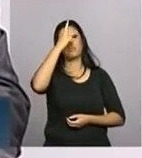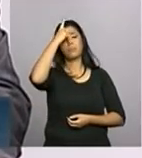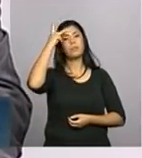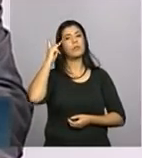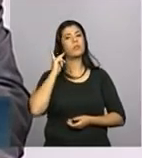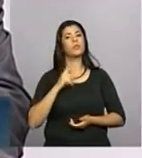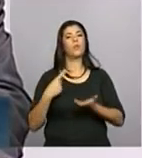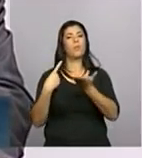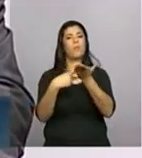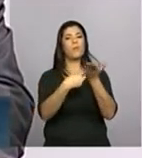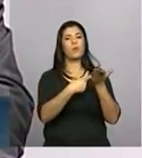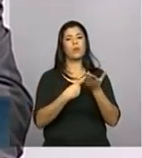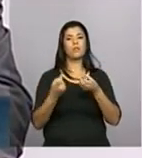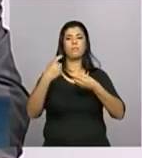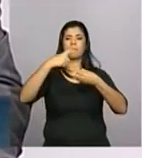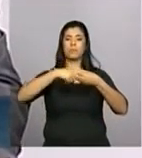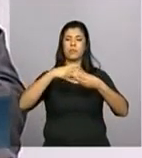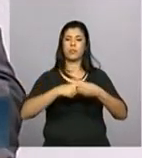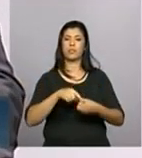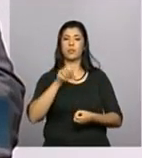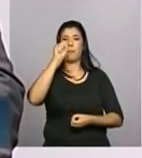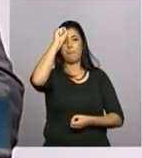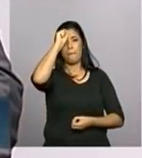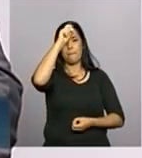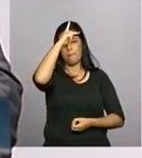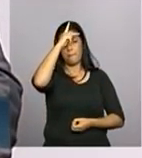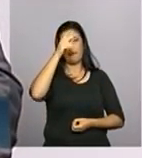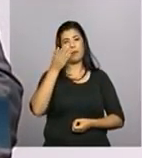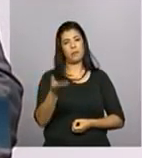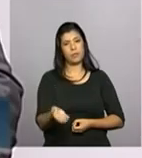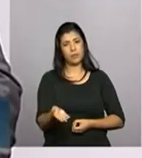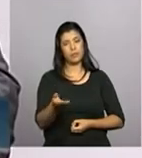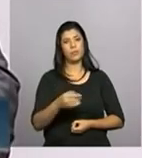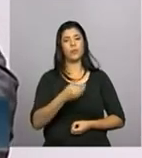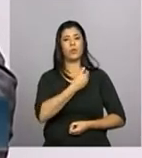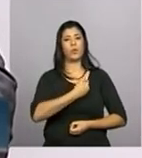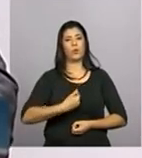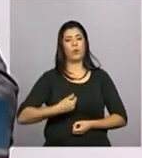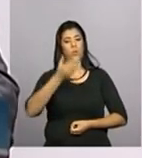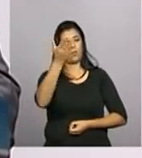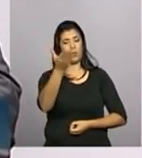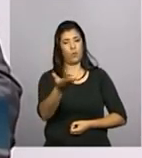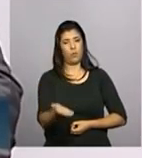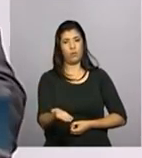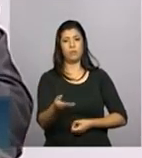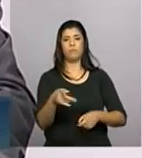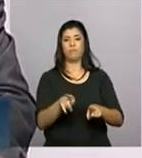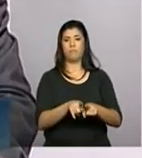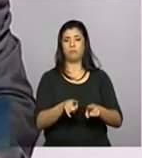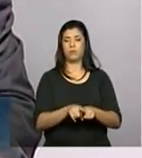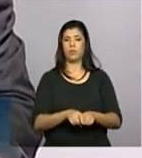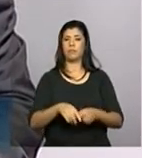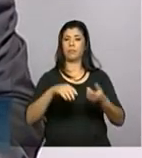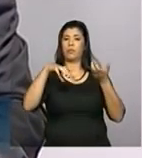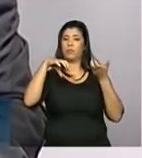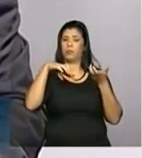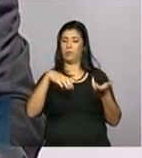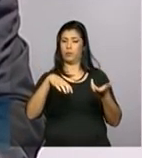parceiros, prefeitos que aqui estão presentes, governadores aqui presentes, o Congresso